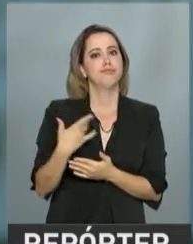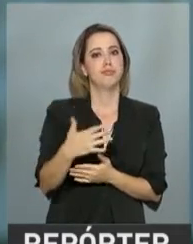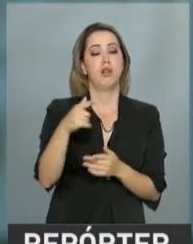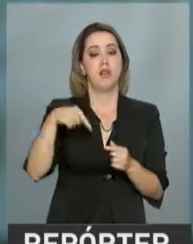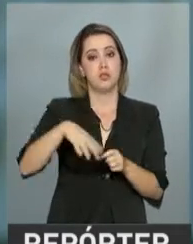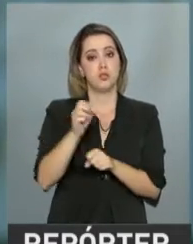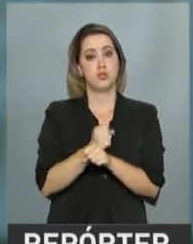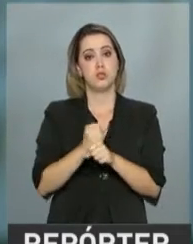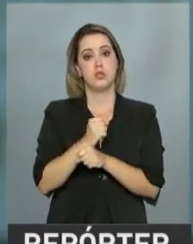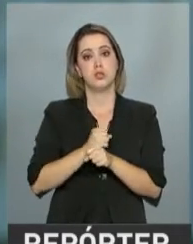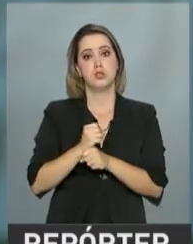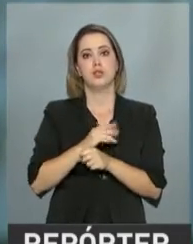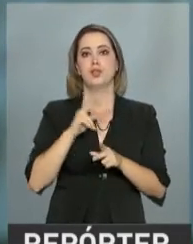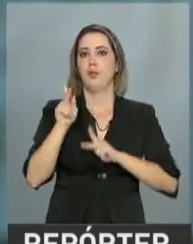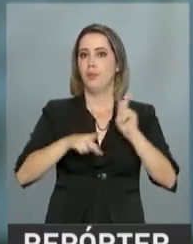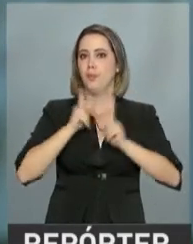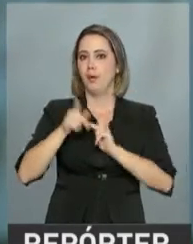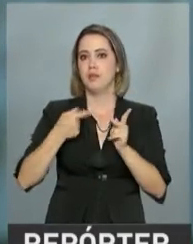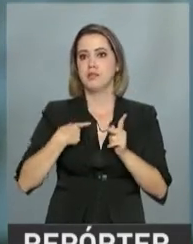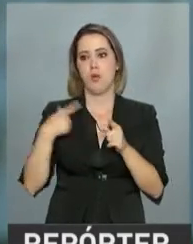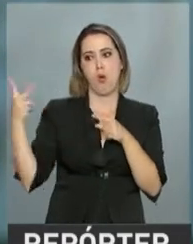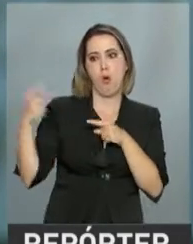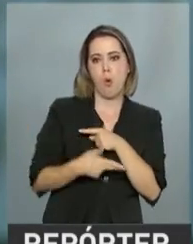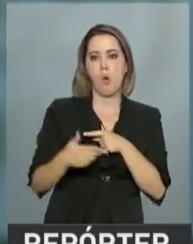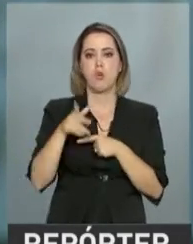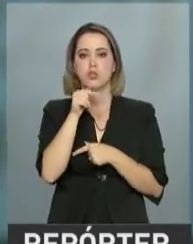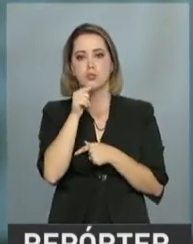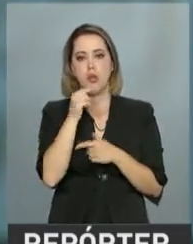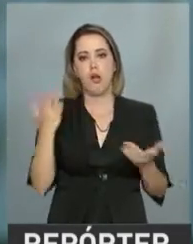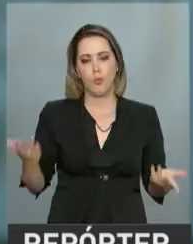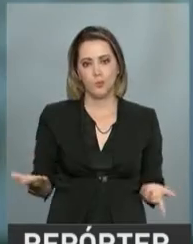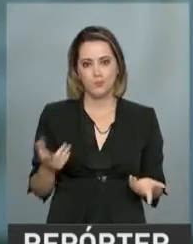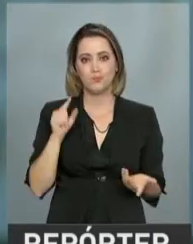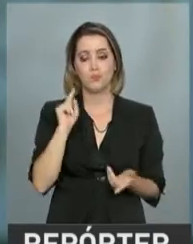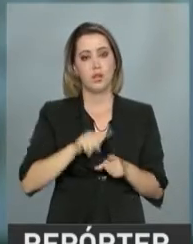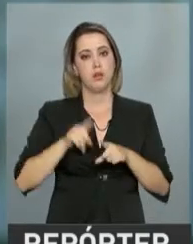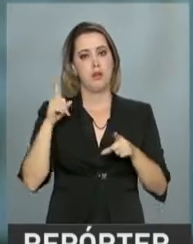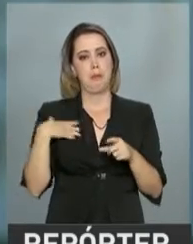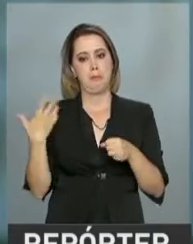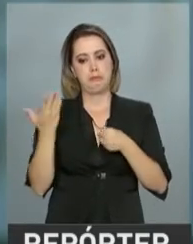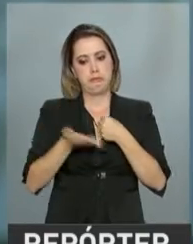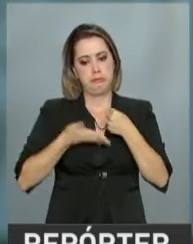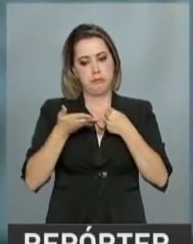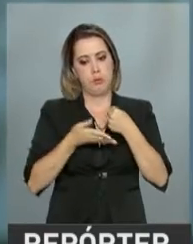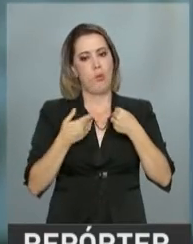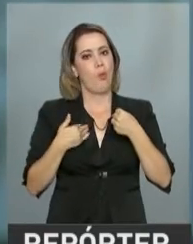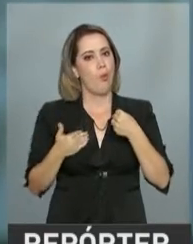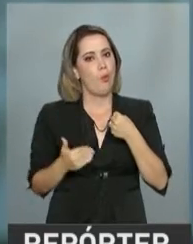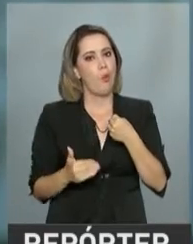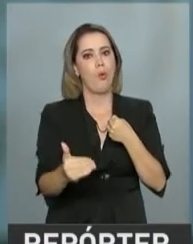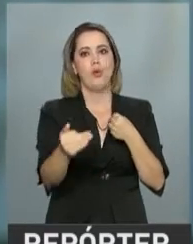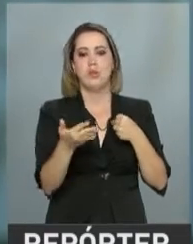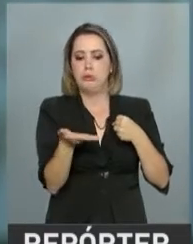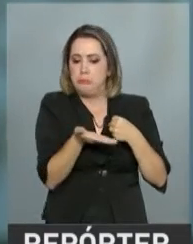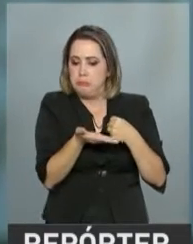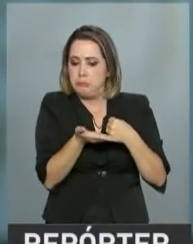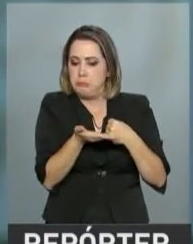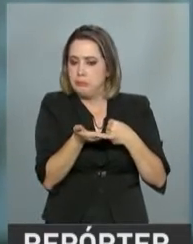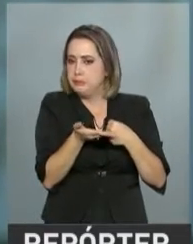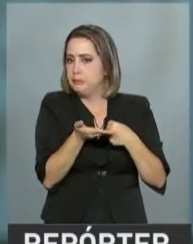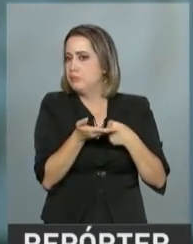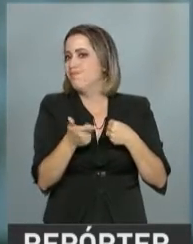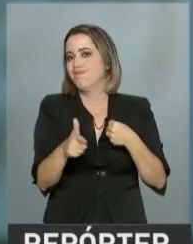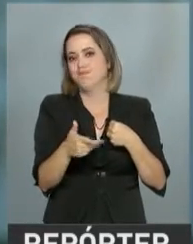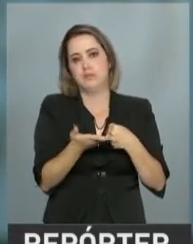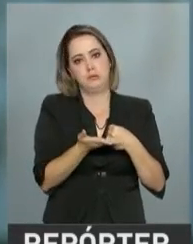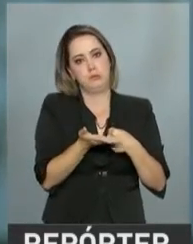ano a população enfrenta o racionamento de água mas o nível dos reservatórios continua baixo principalmente quando